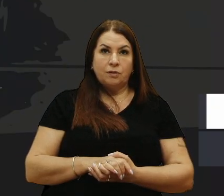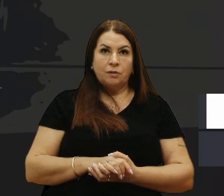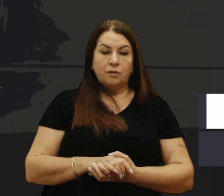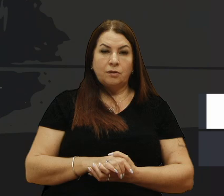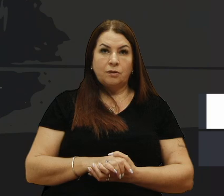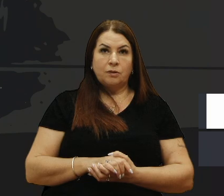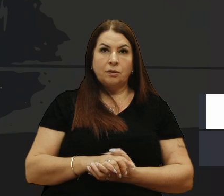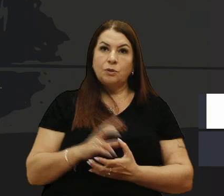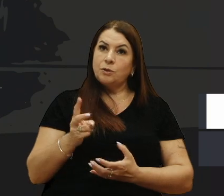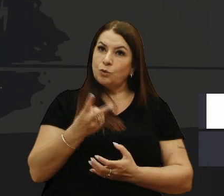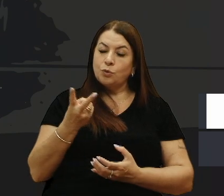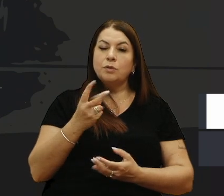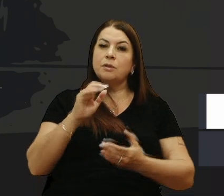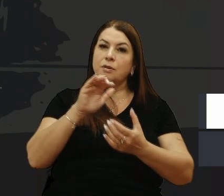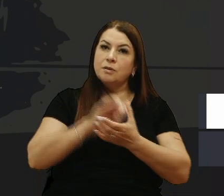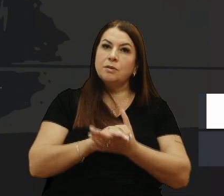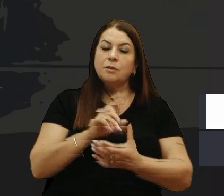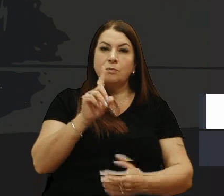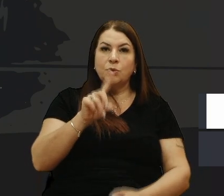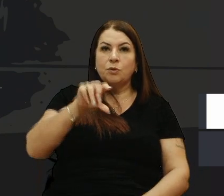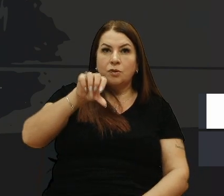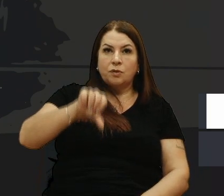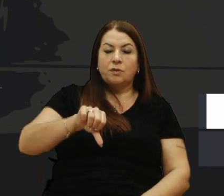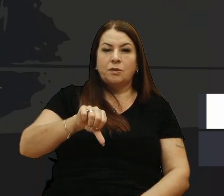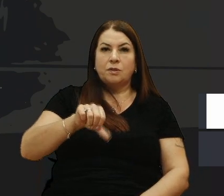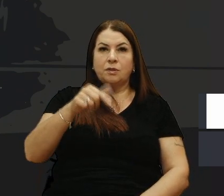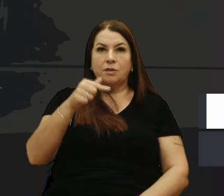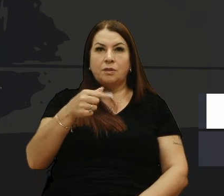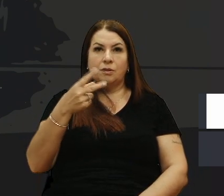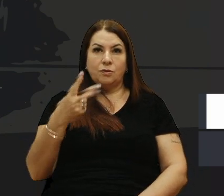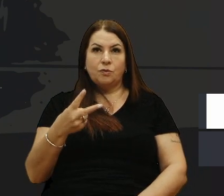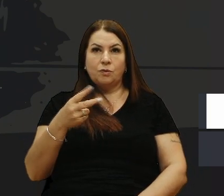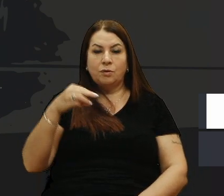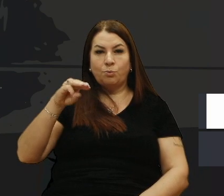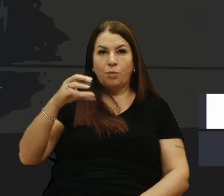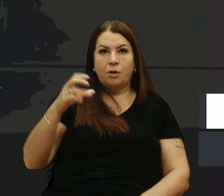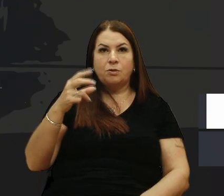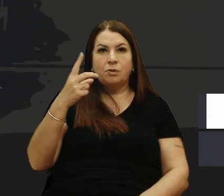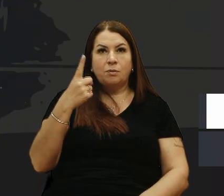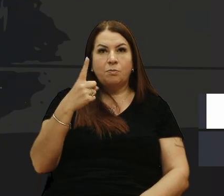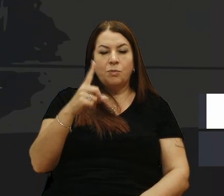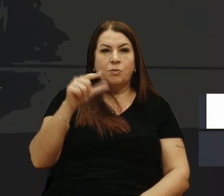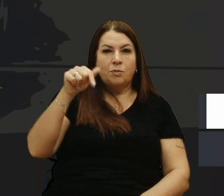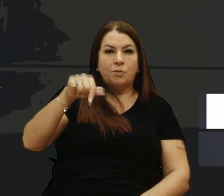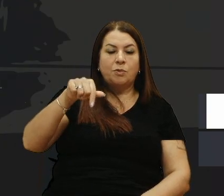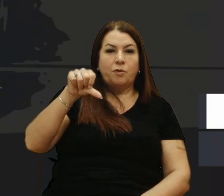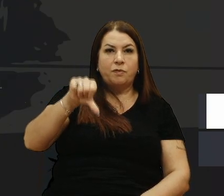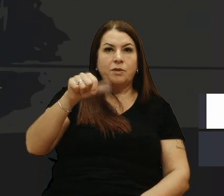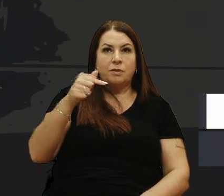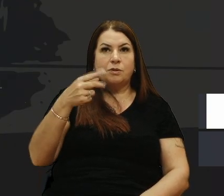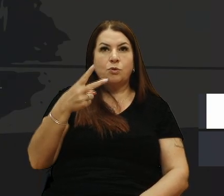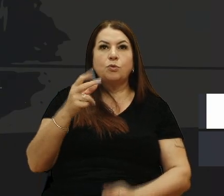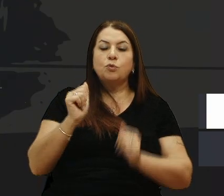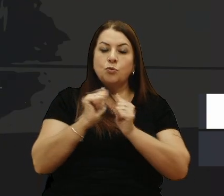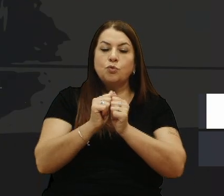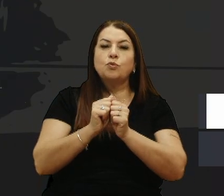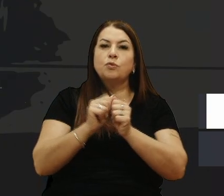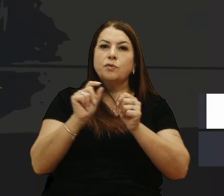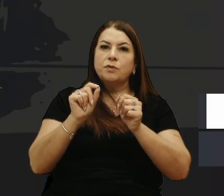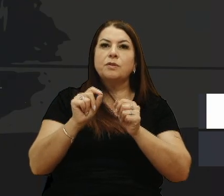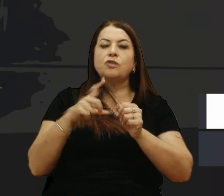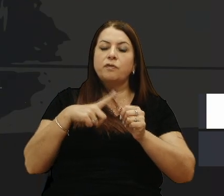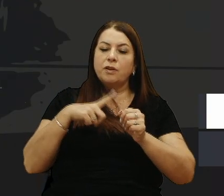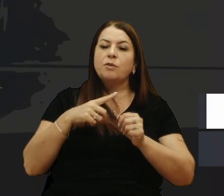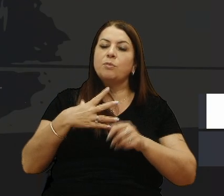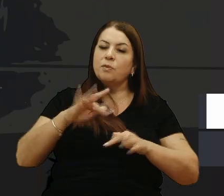Eles se casaram no ano de 1972, em março de 1972. Juntos construíram uma família